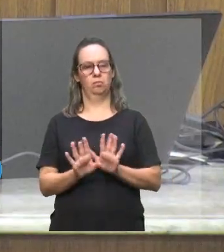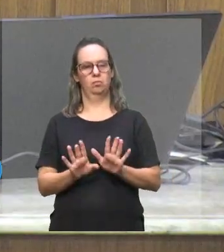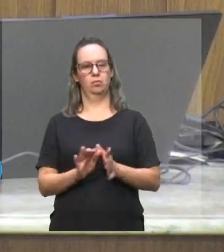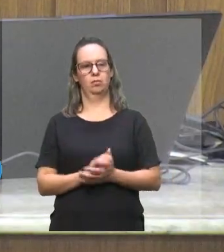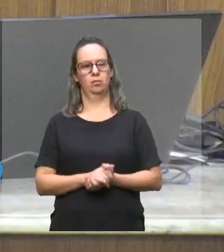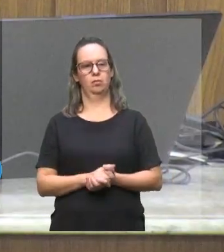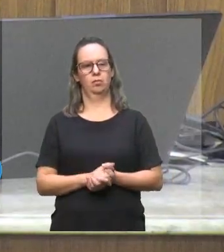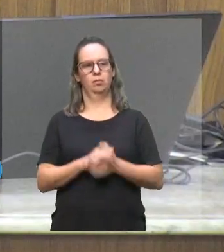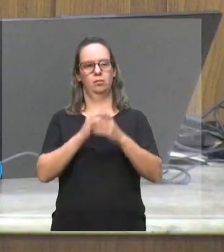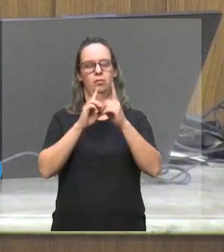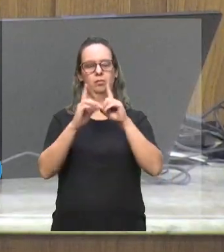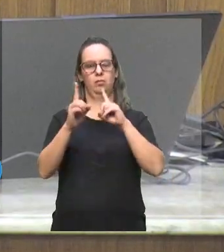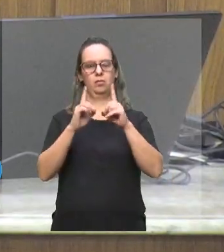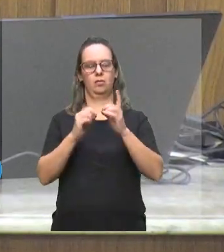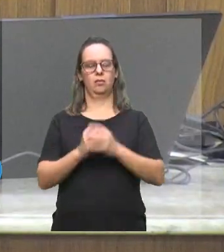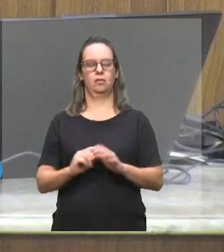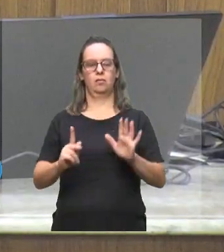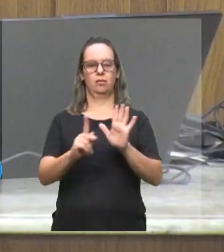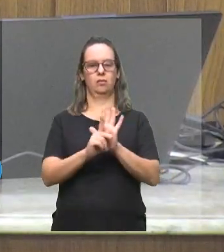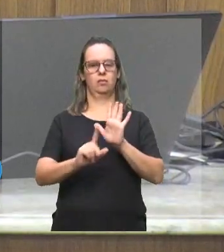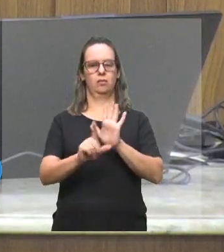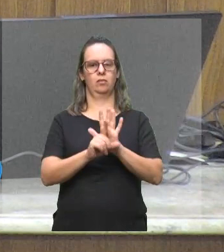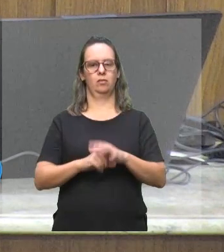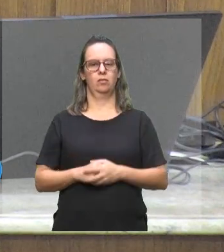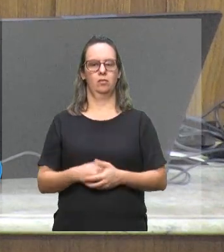Em discussão, o projeto de lei número